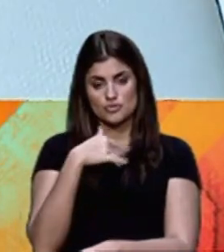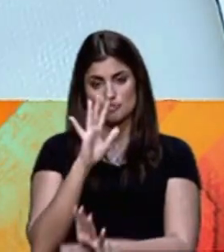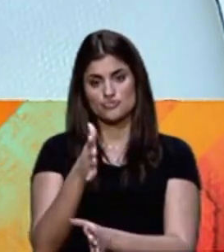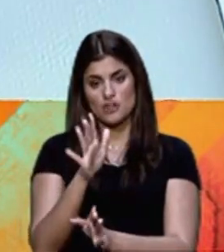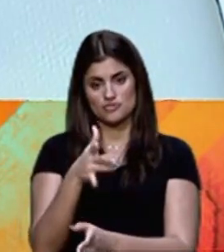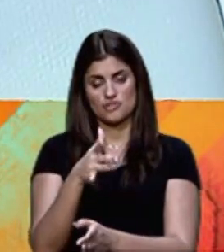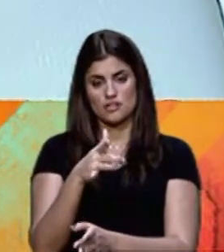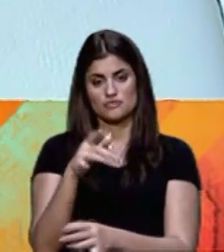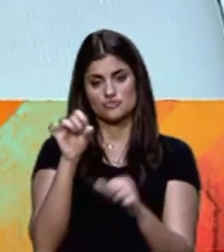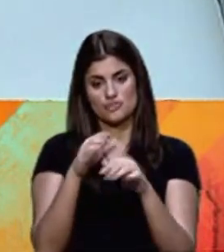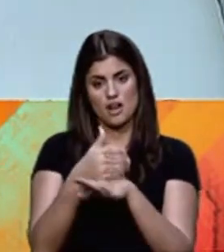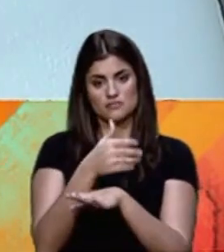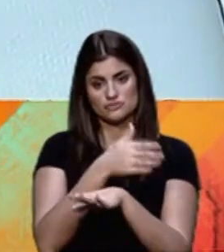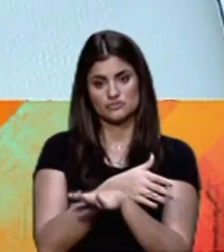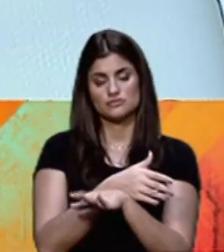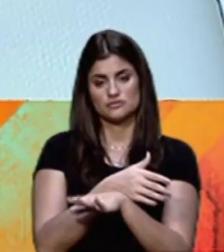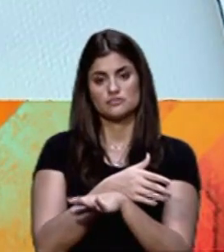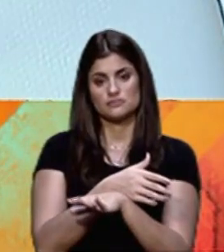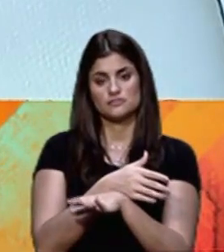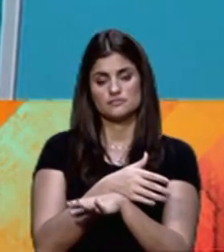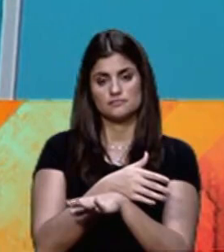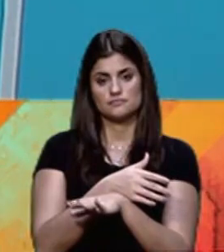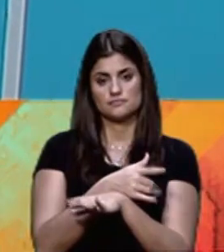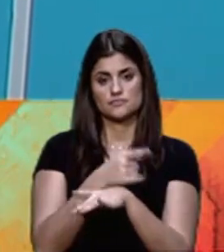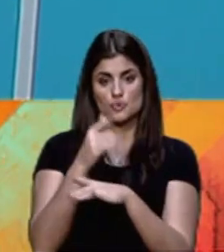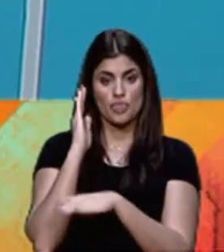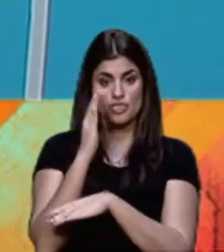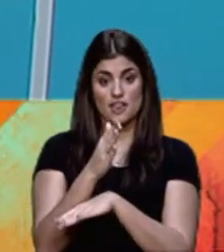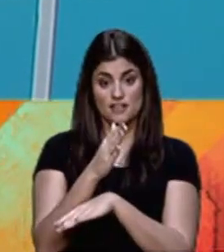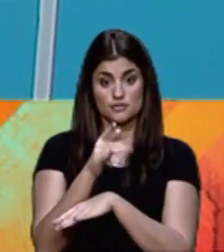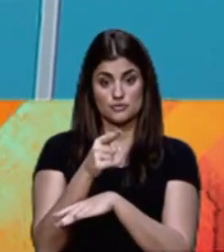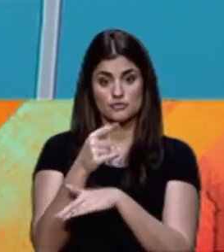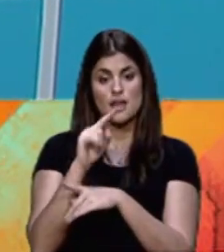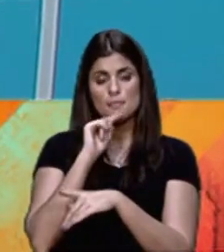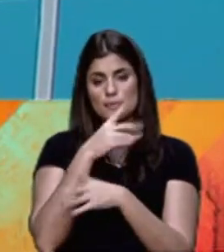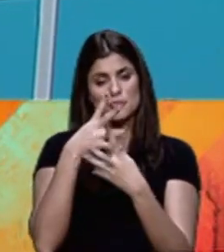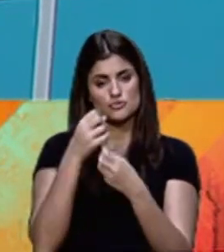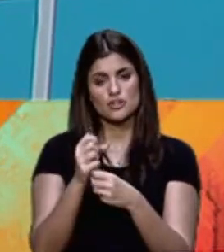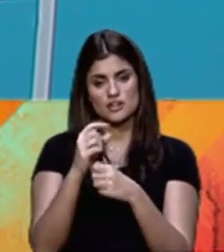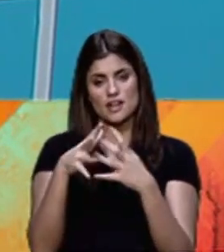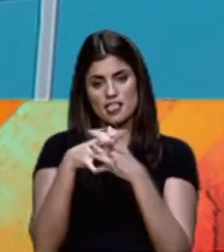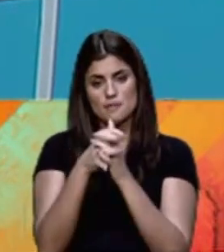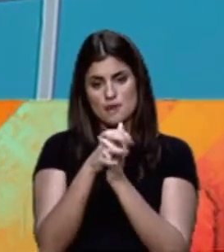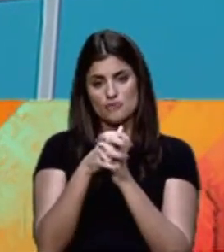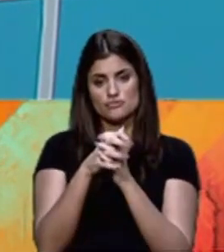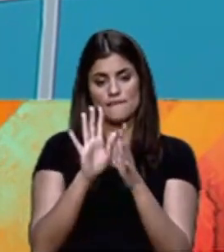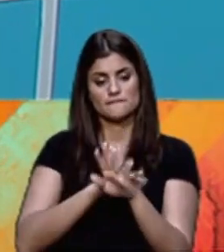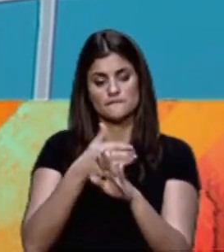ali antes de ir para o ar, na pera, para ela não escurecer, e vou colocar um bocadinho mais de limão também.